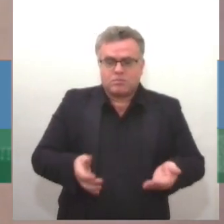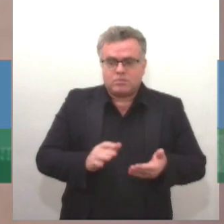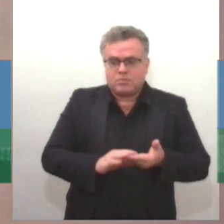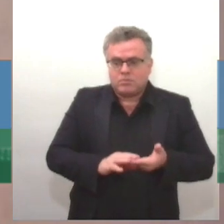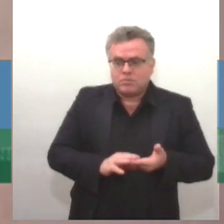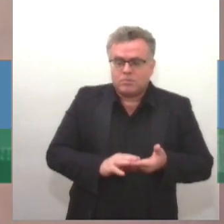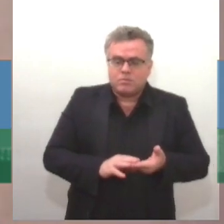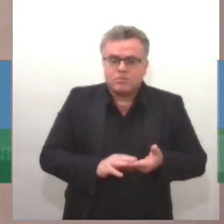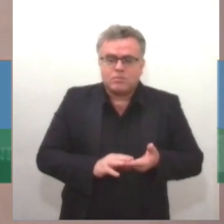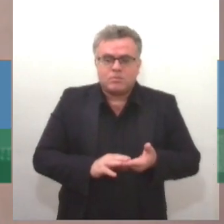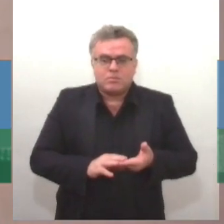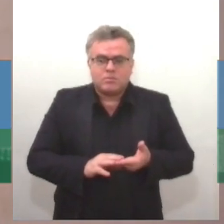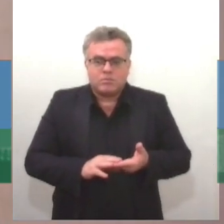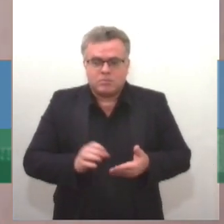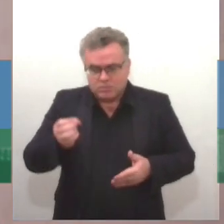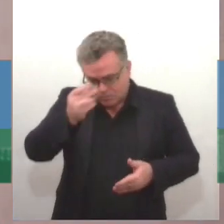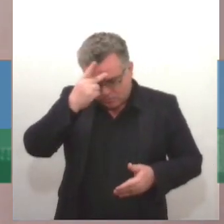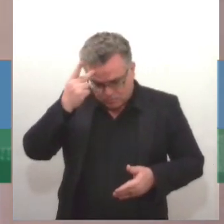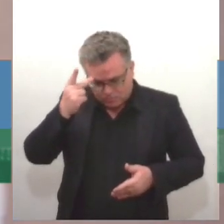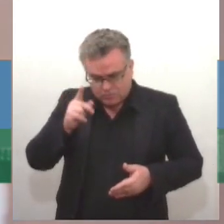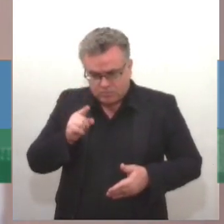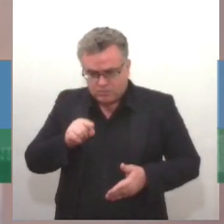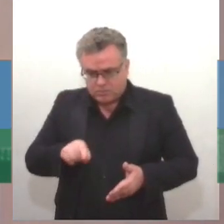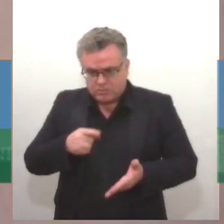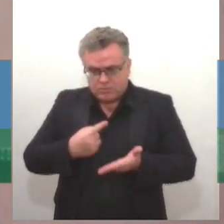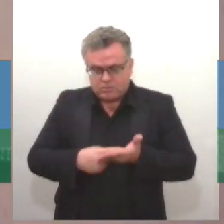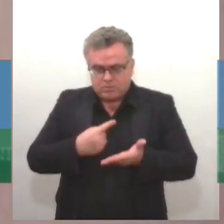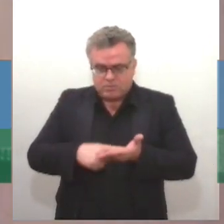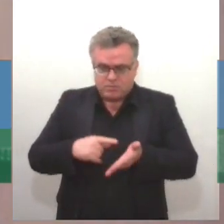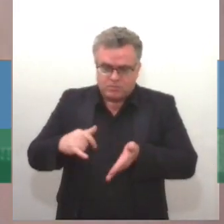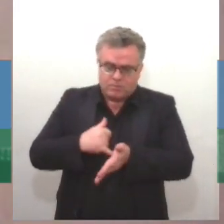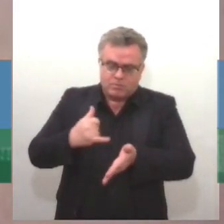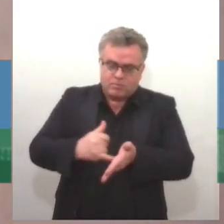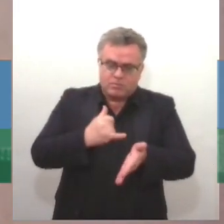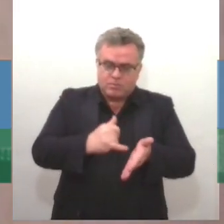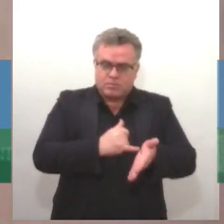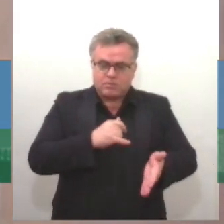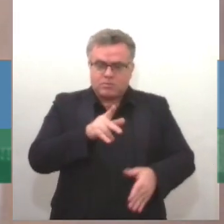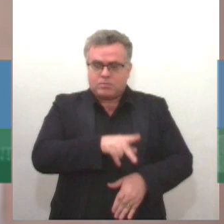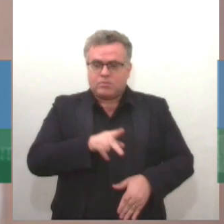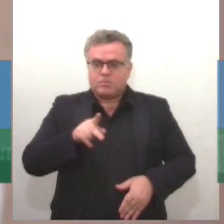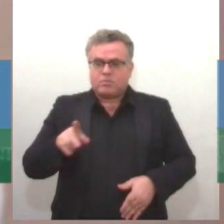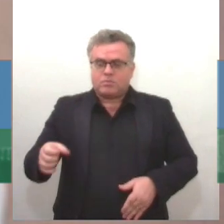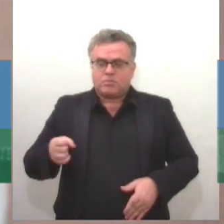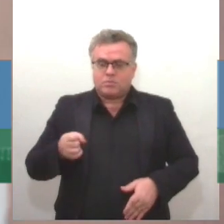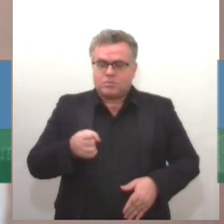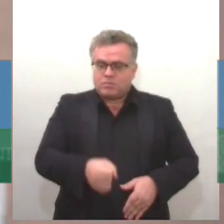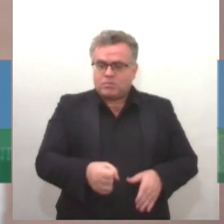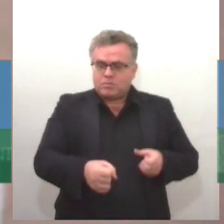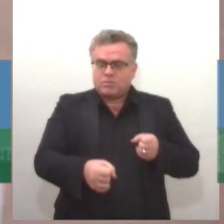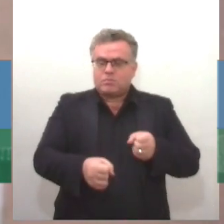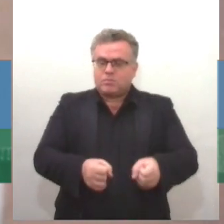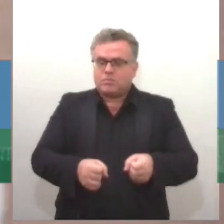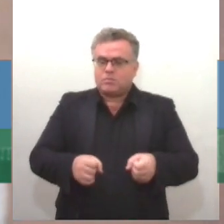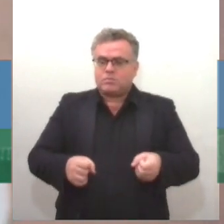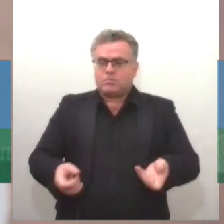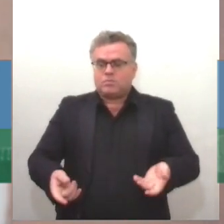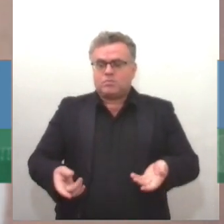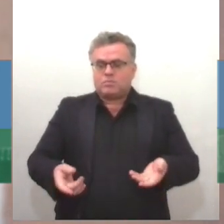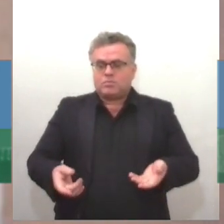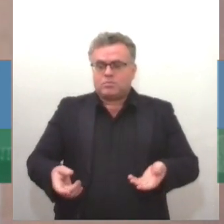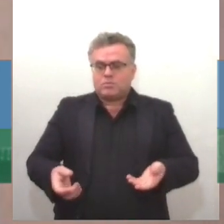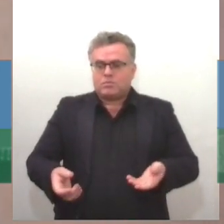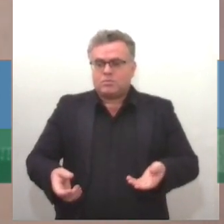município contratar o professor para a rede municipal de educação, ele